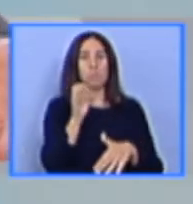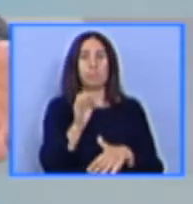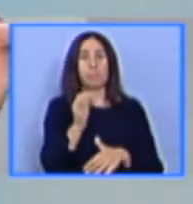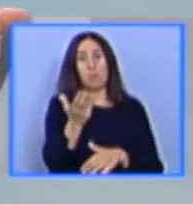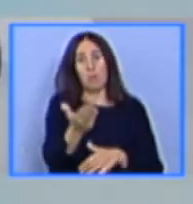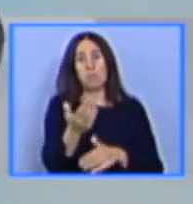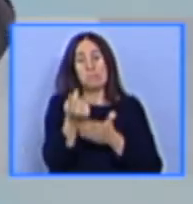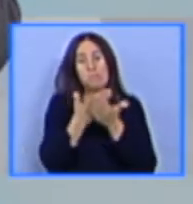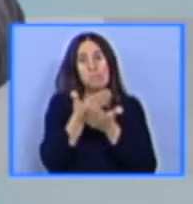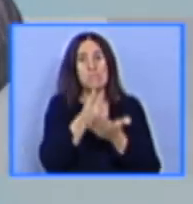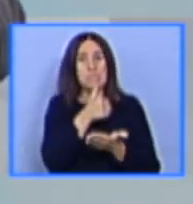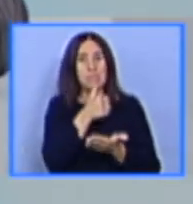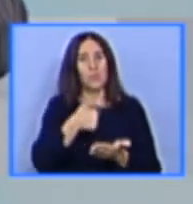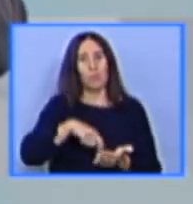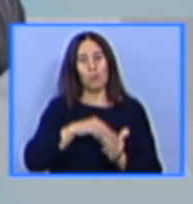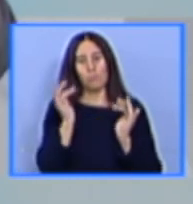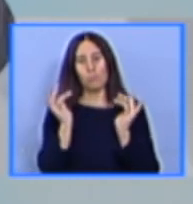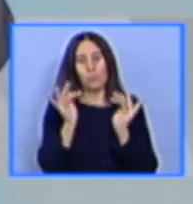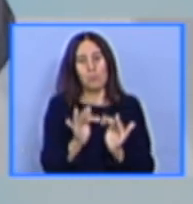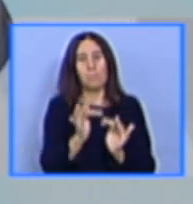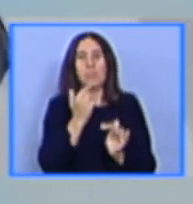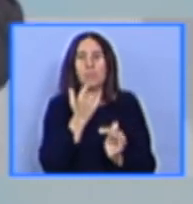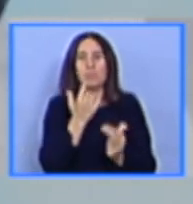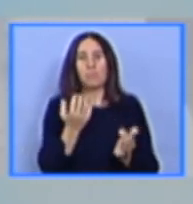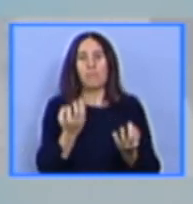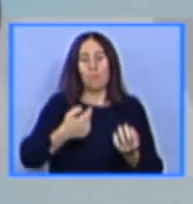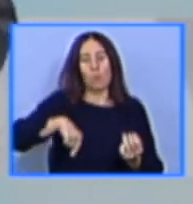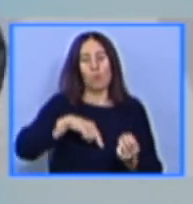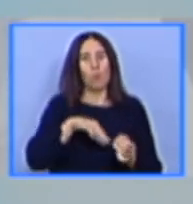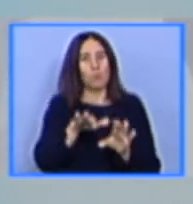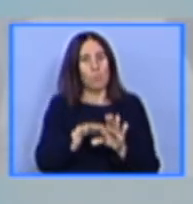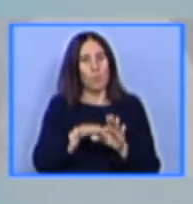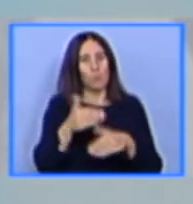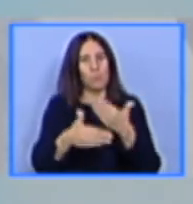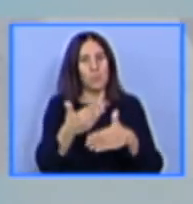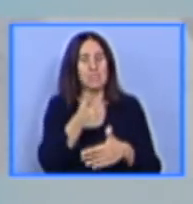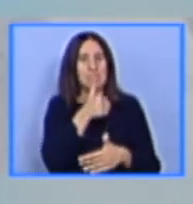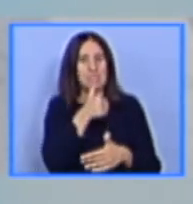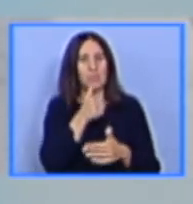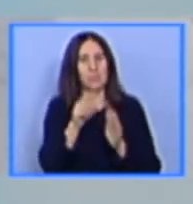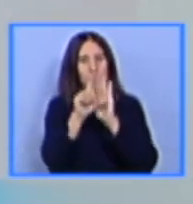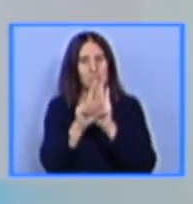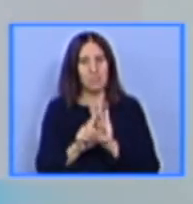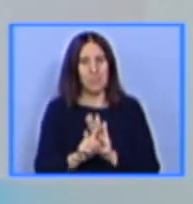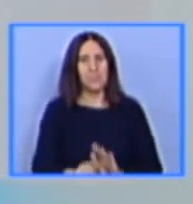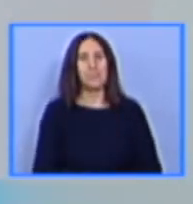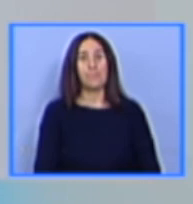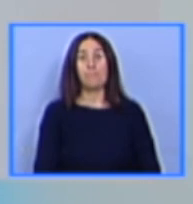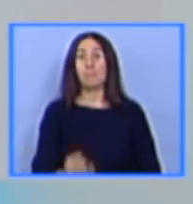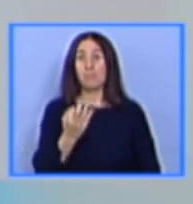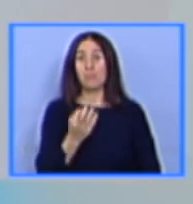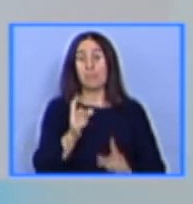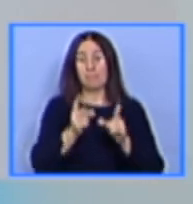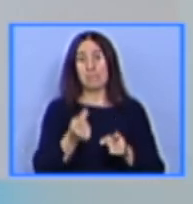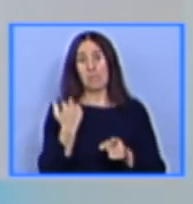onde tudo isto se decide. E, portanto, nós vamos lá, digamos assim, para também nós participarmos no processo de decisão legislativa. E o ponto de partida, como disse há